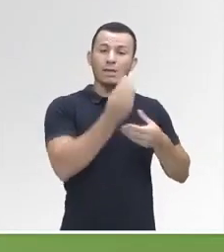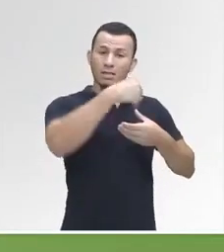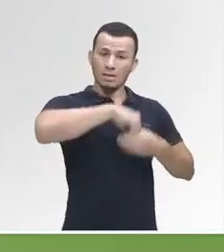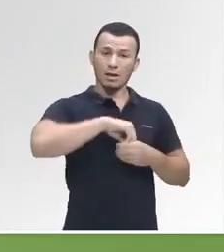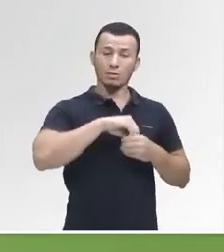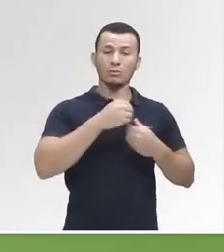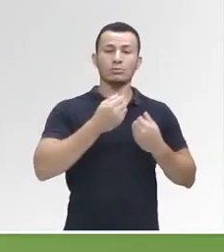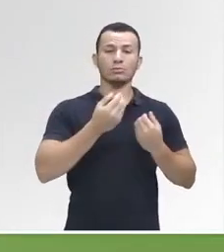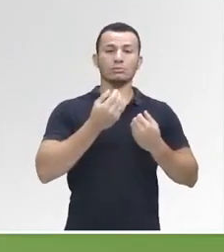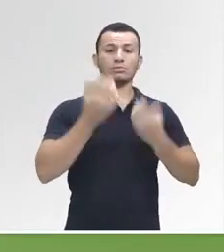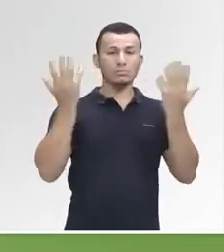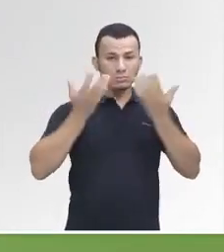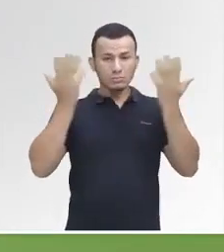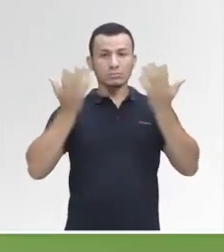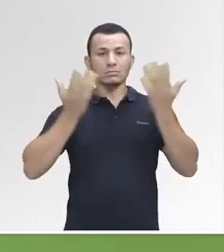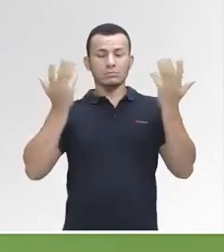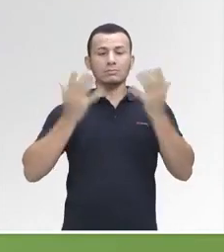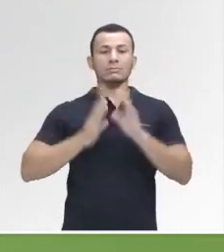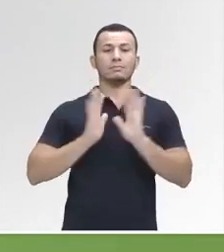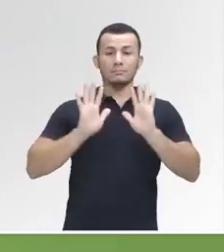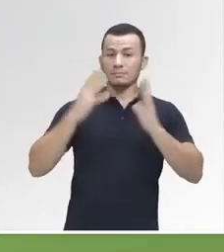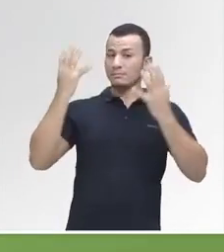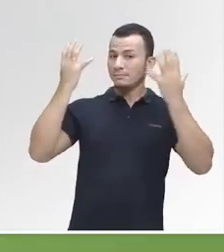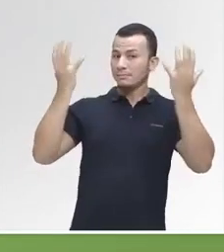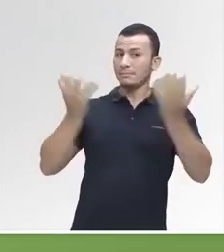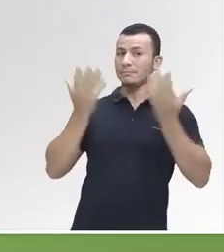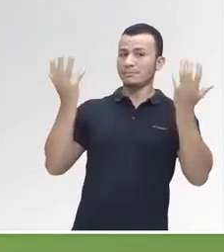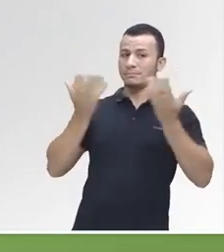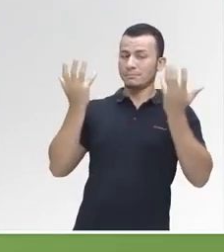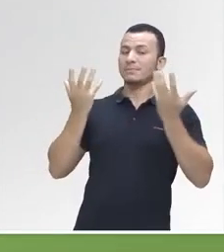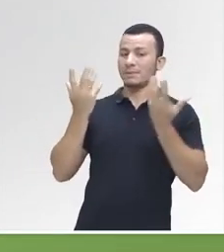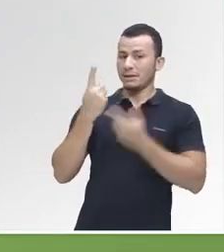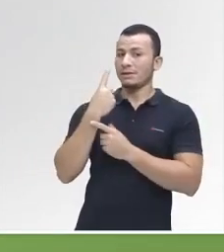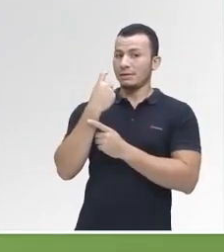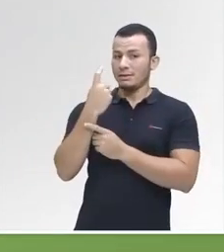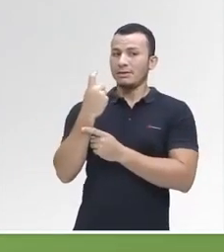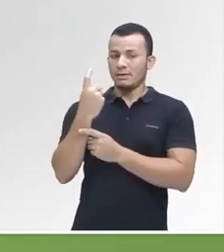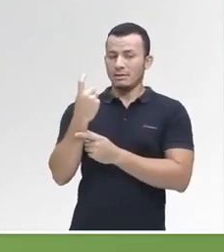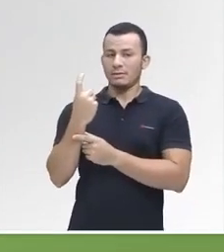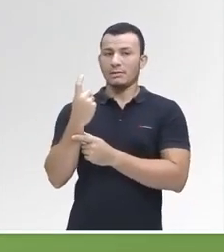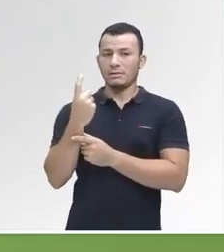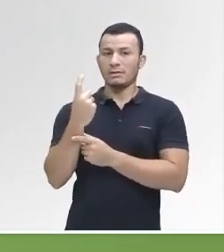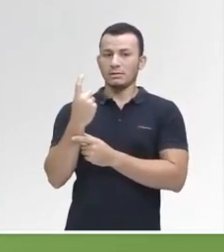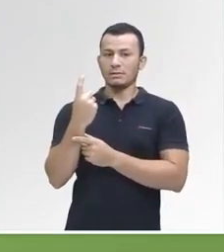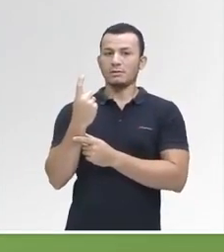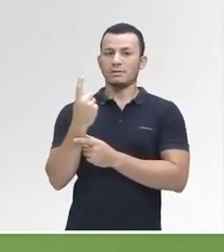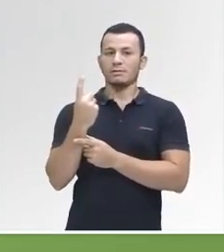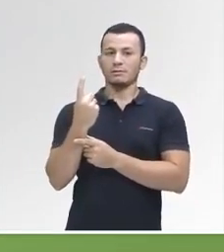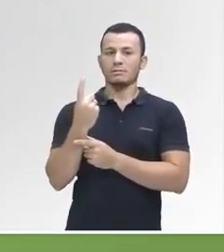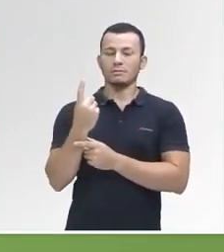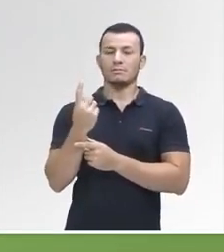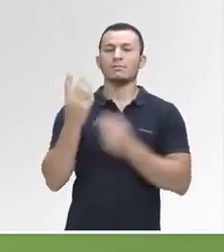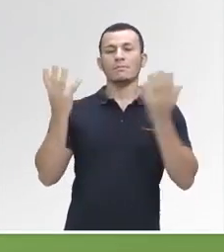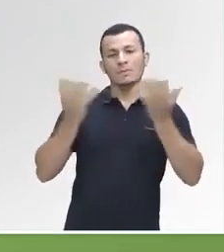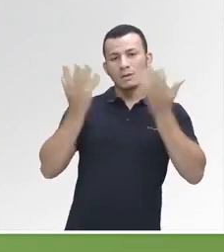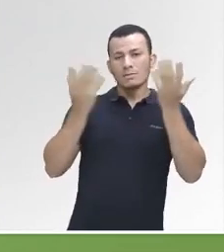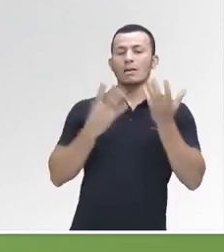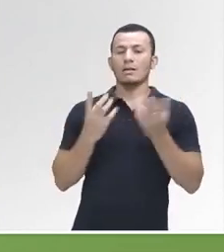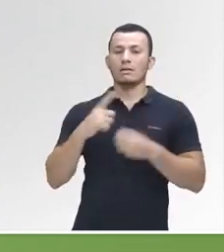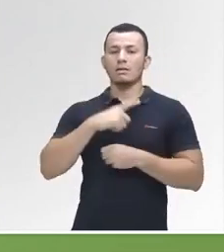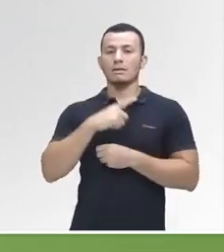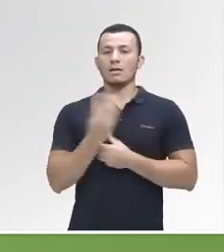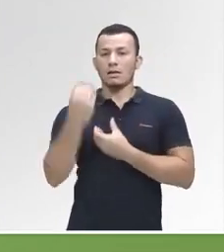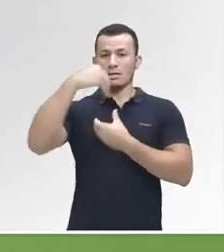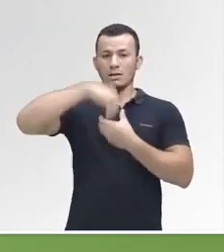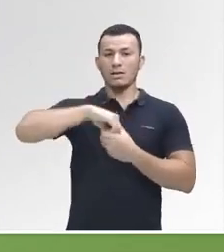ambulância. E o mais interessante é que essa ambulância, ela possui vários equipamentos.